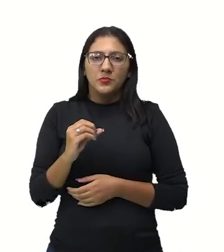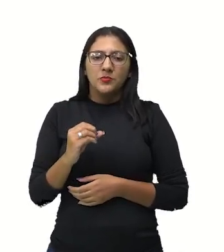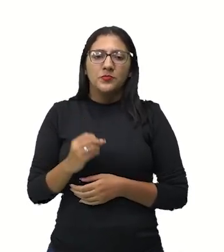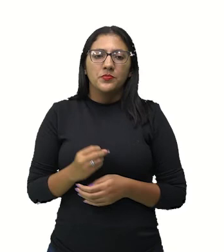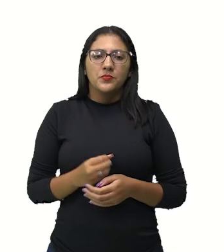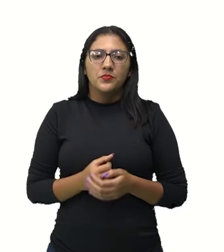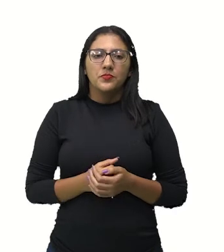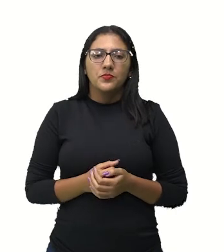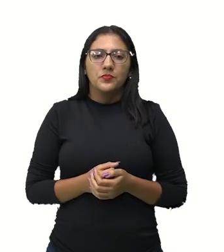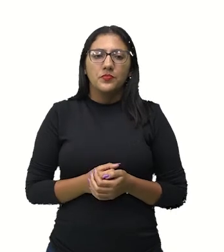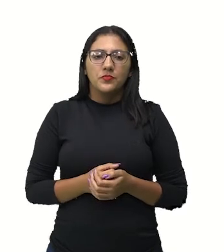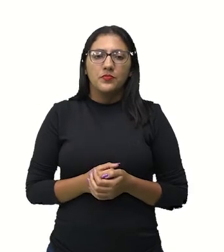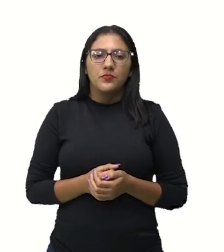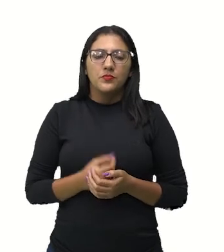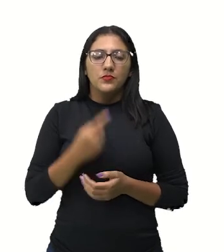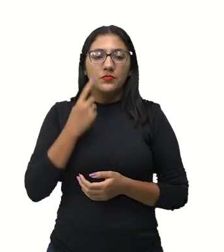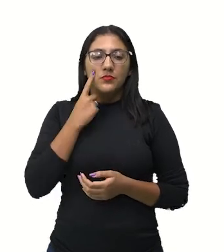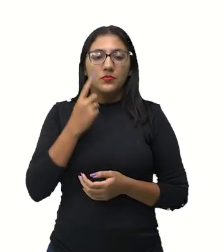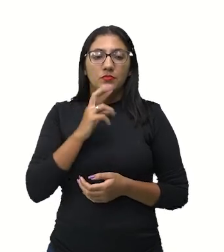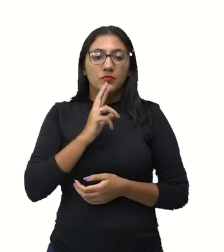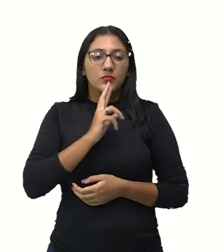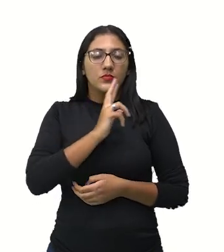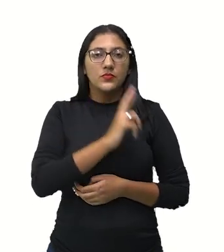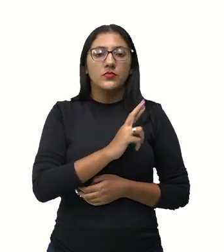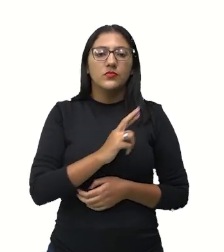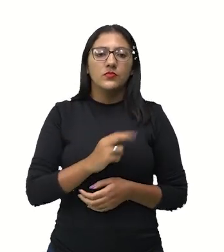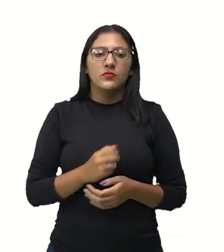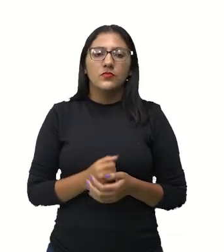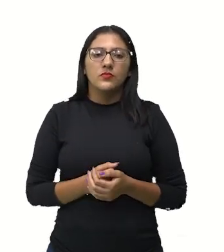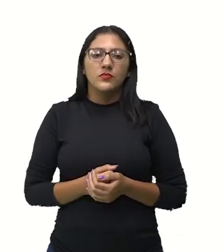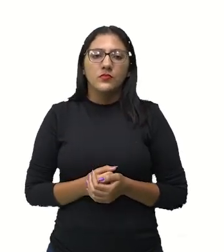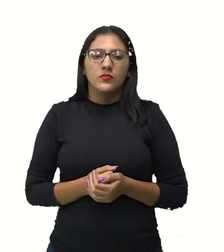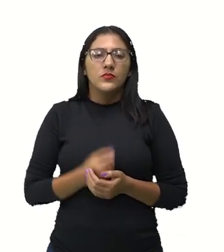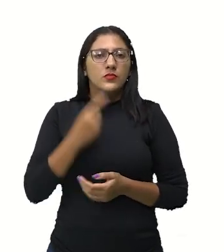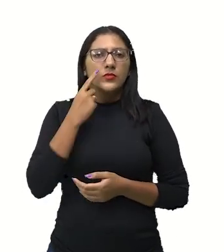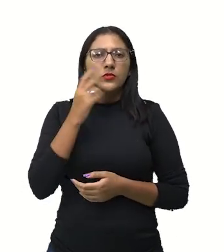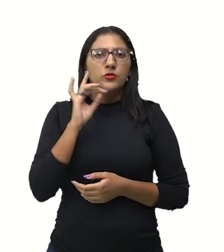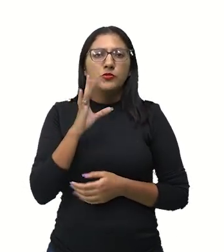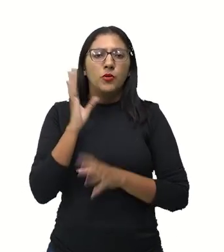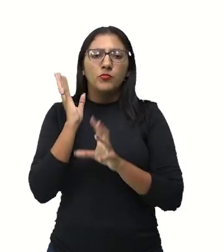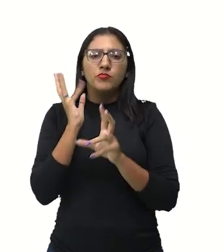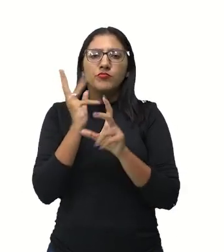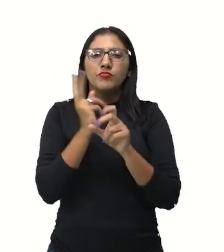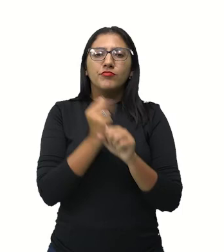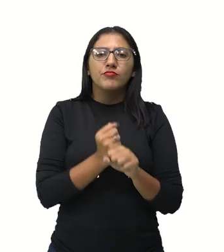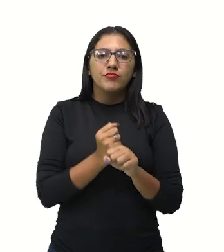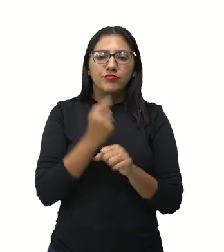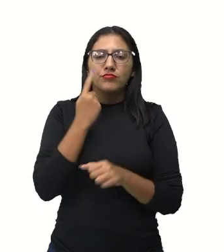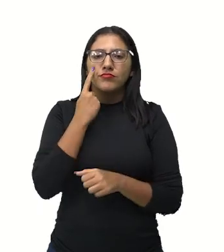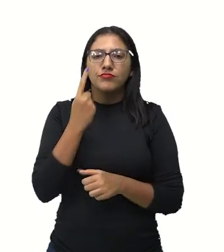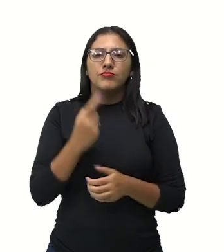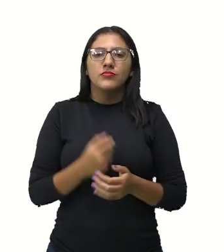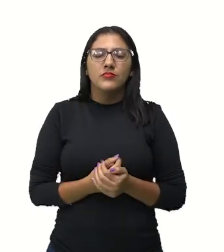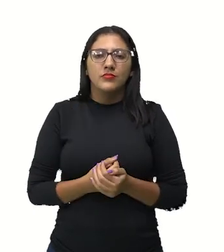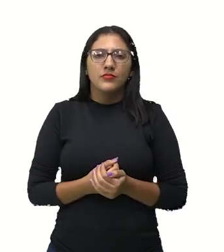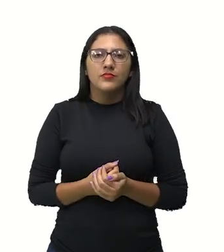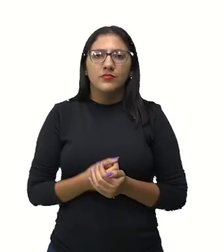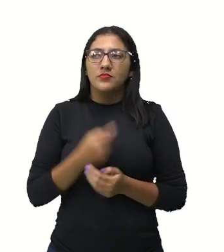750. Então, o montante será igual... Agora é só fazer cálculo. Fazer aqui do ladinho com você.